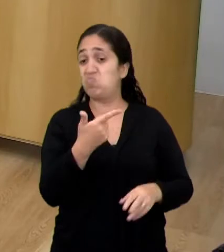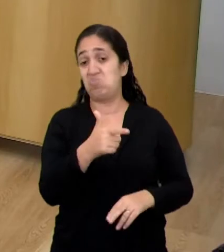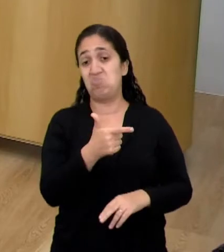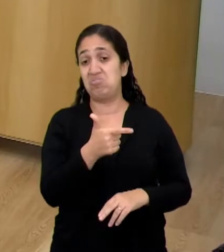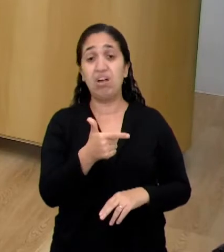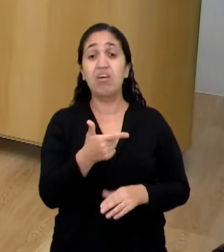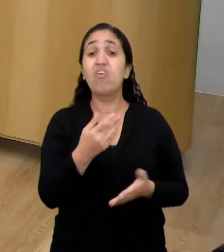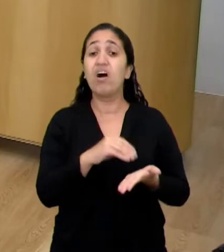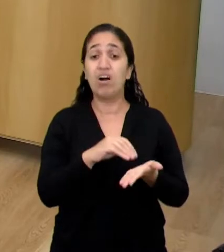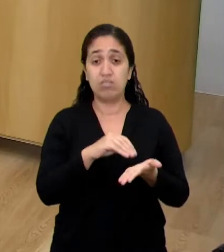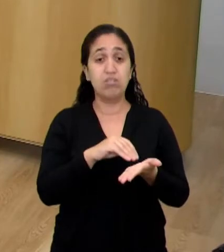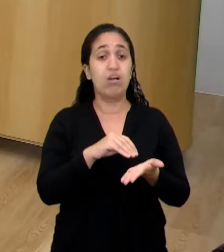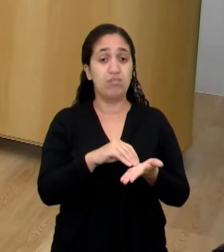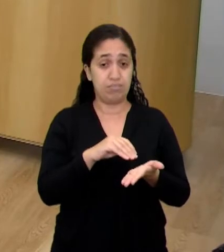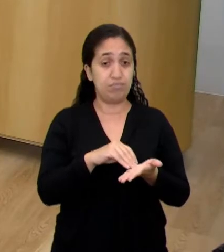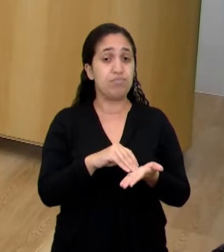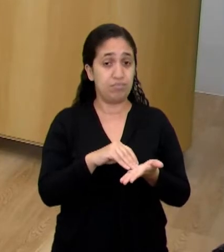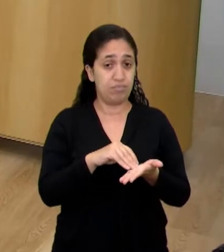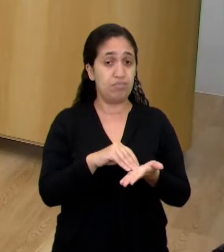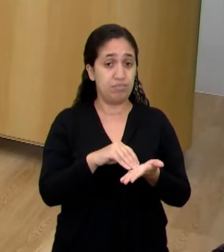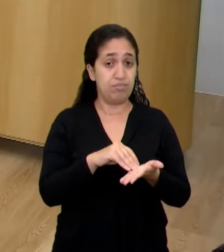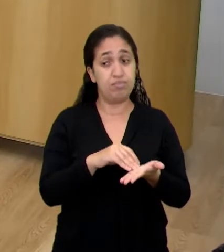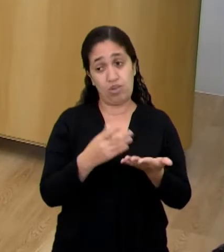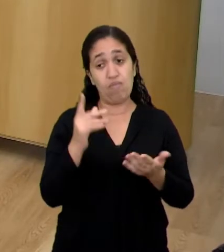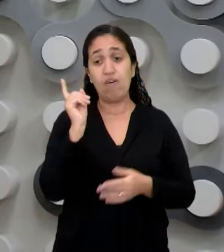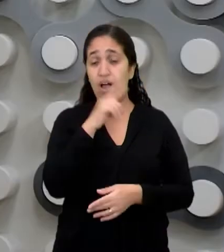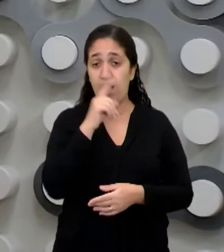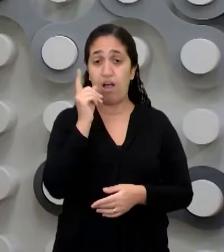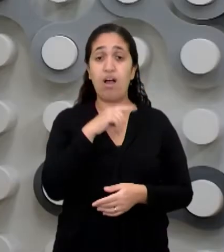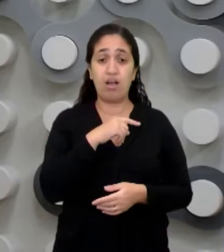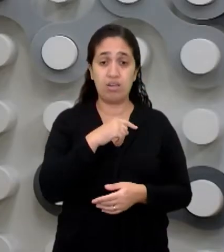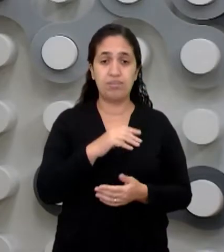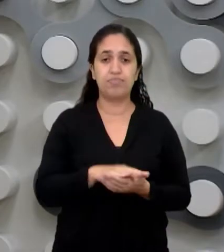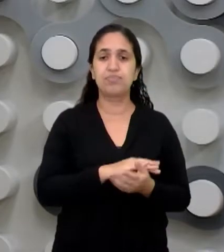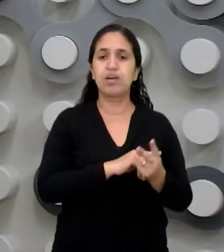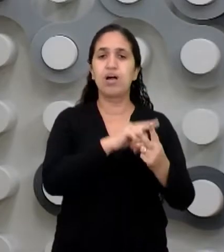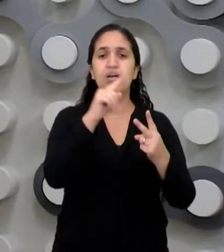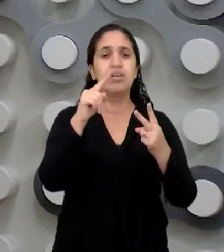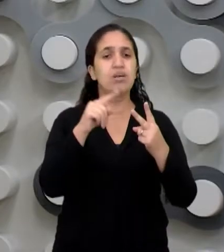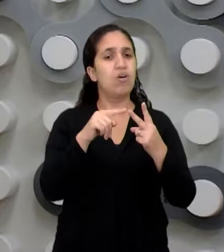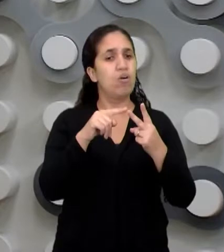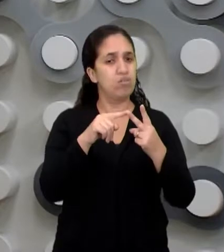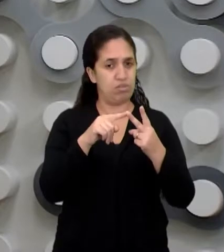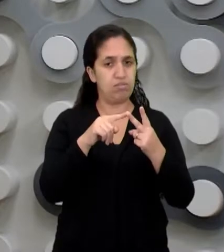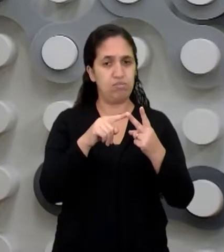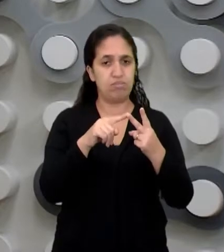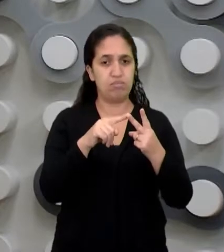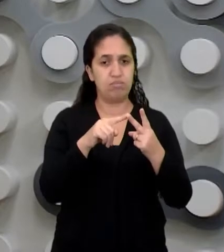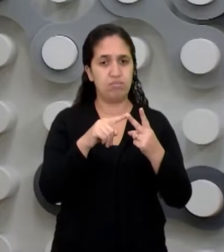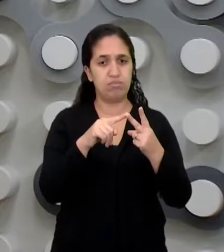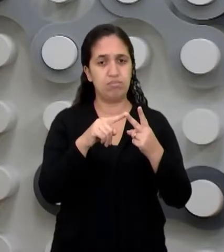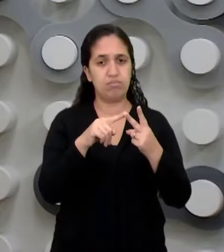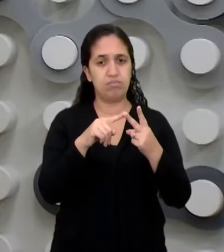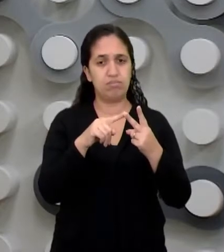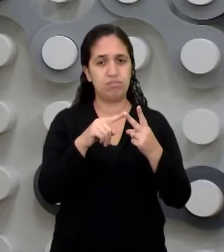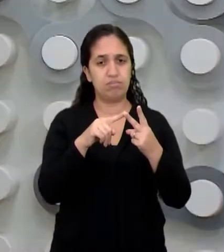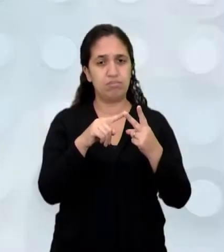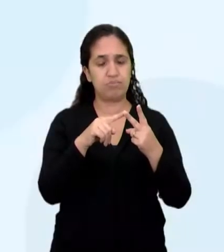uma tem falhas. identificação com Tem falhas, né? Tem falhas aí. Aí a segunda pergunta é: ter